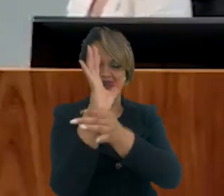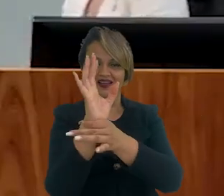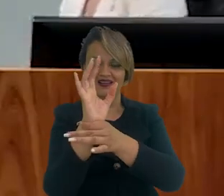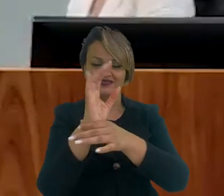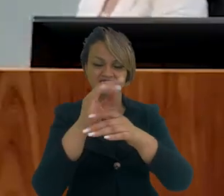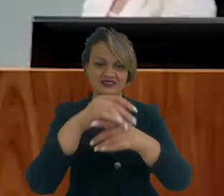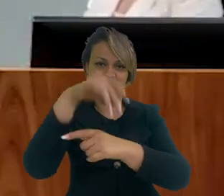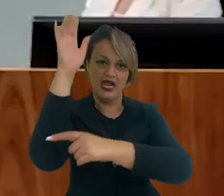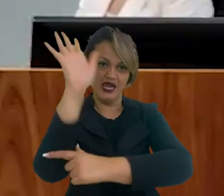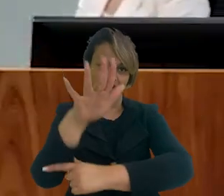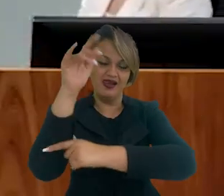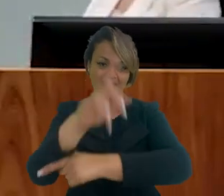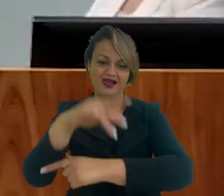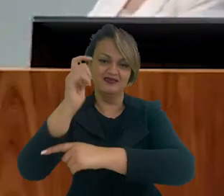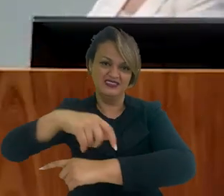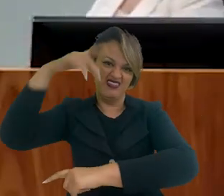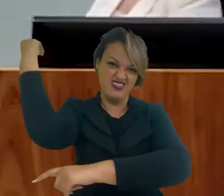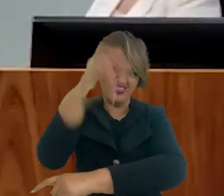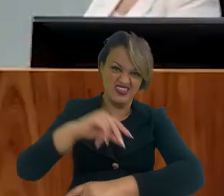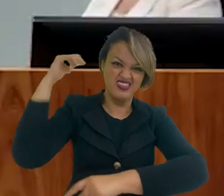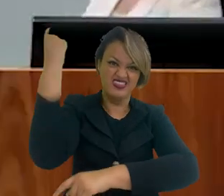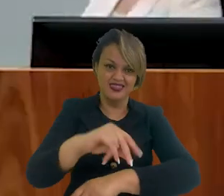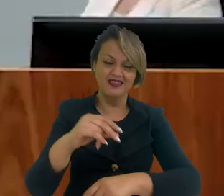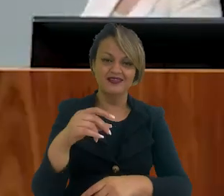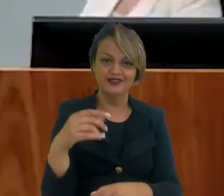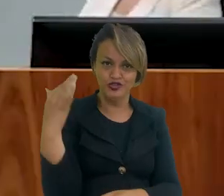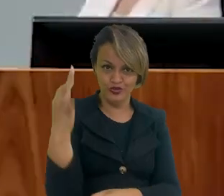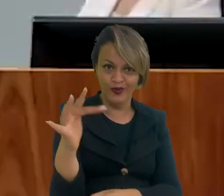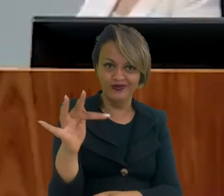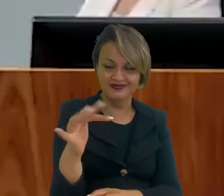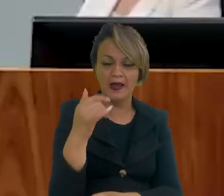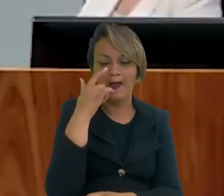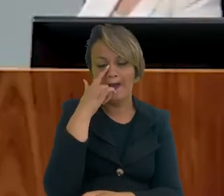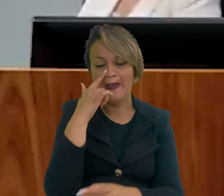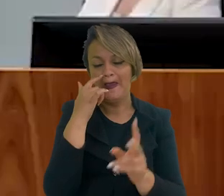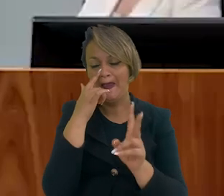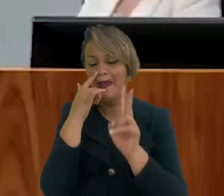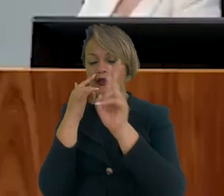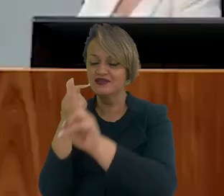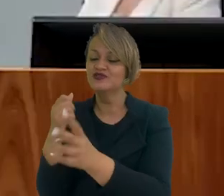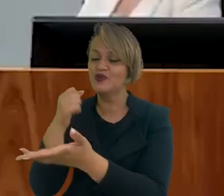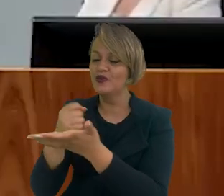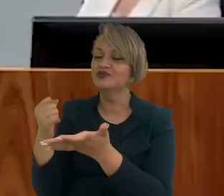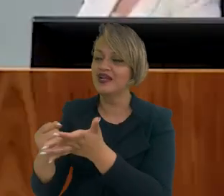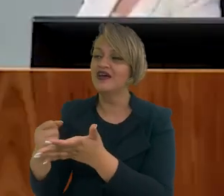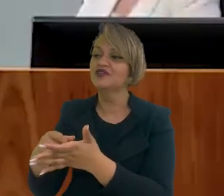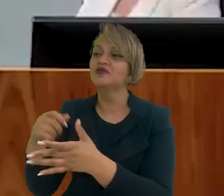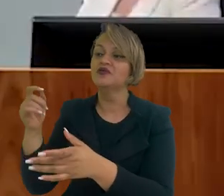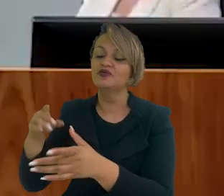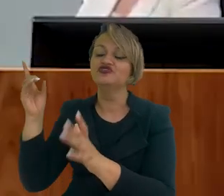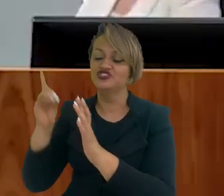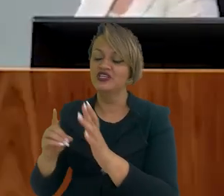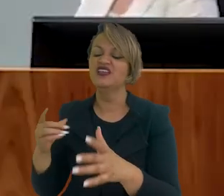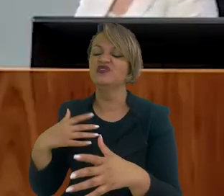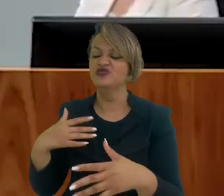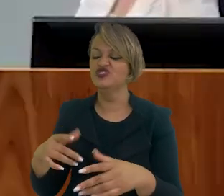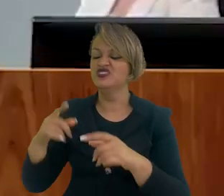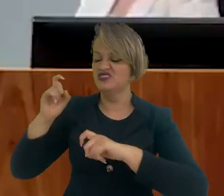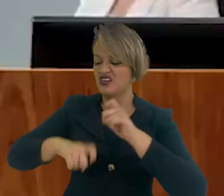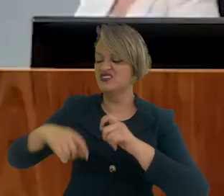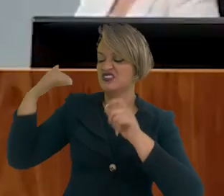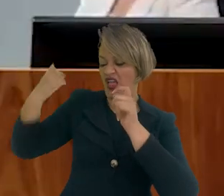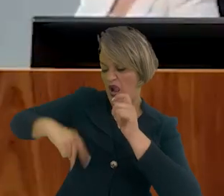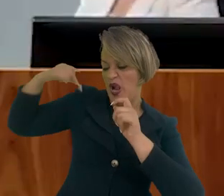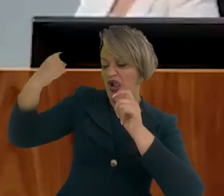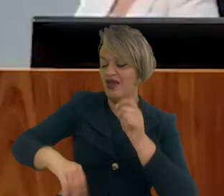você sabe que você sabe que eu fiz também a mesma coisa pois isso uma vez foi em Ribeirão Preto tinha uma professora da Itália